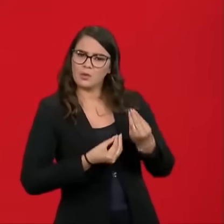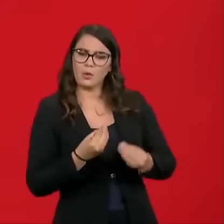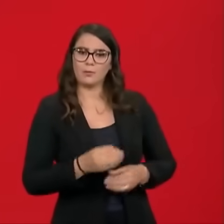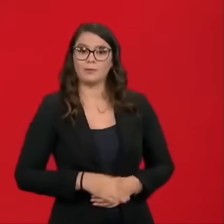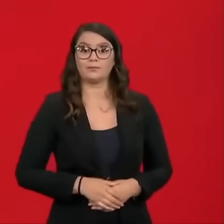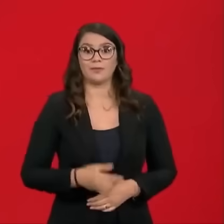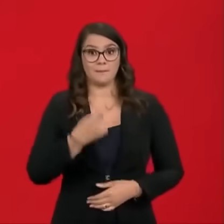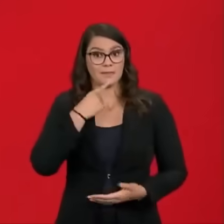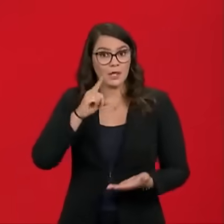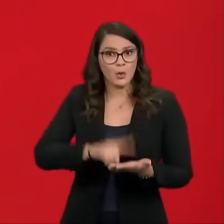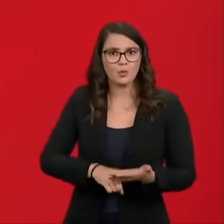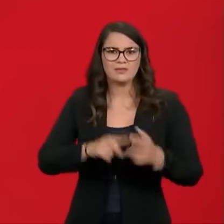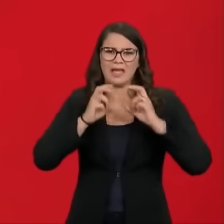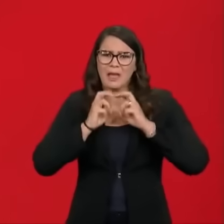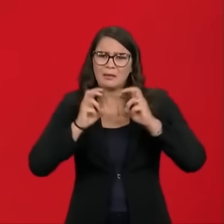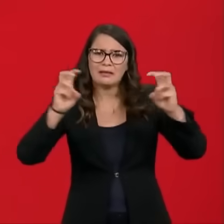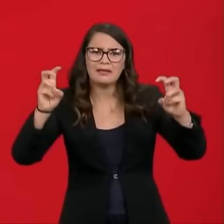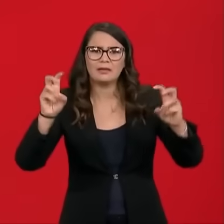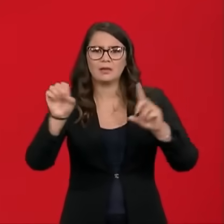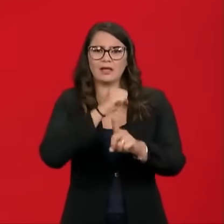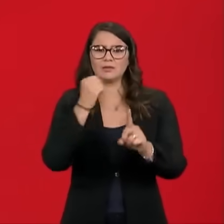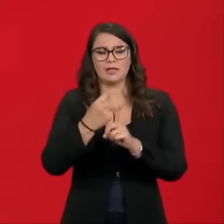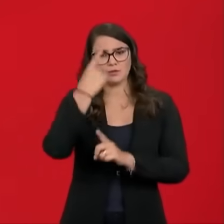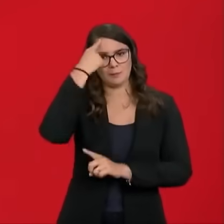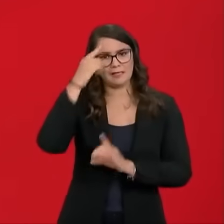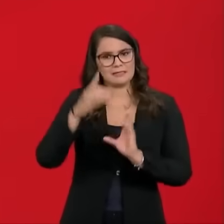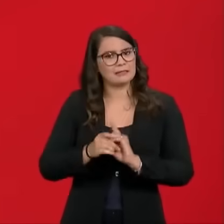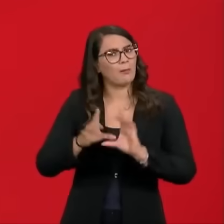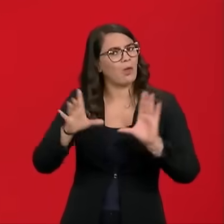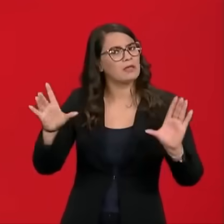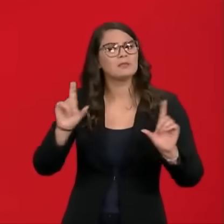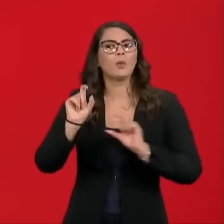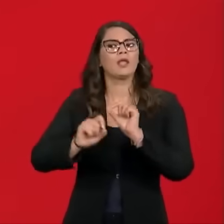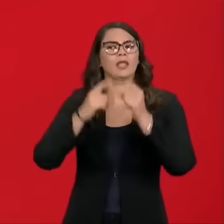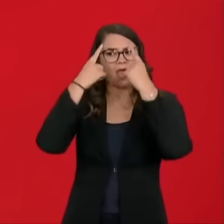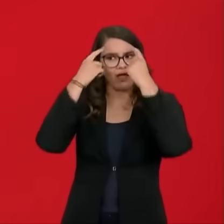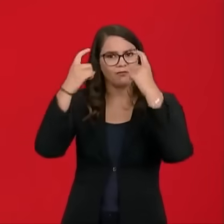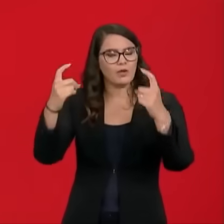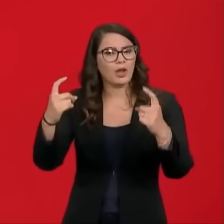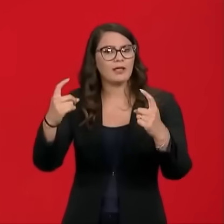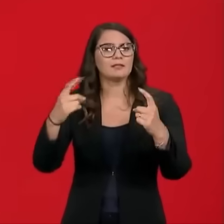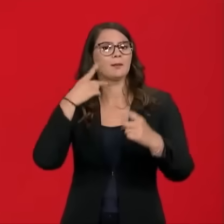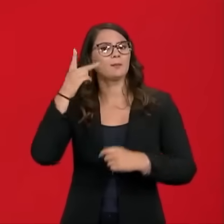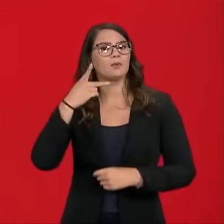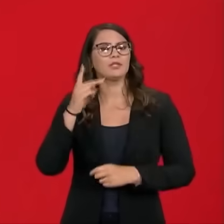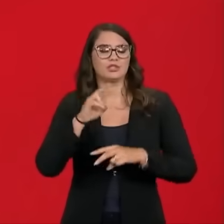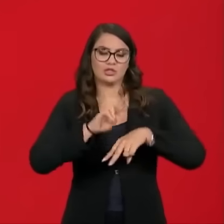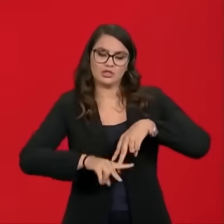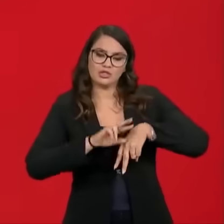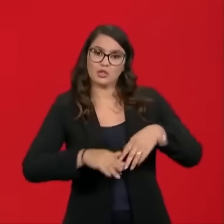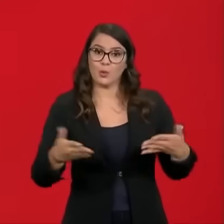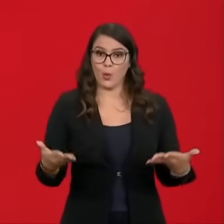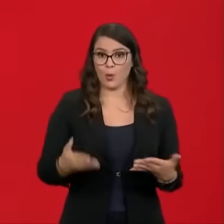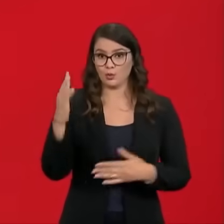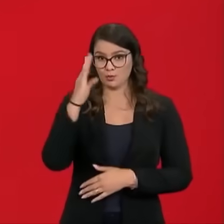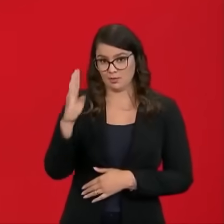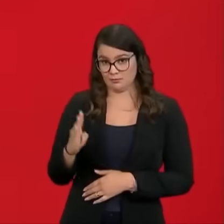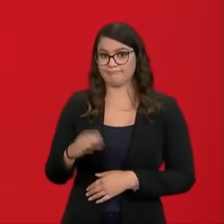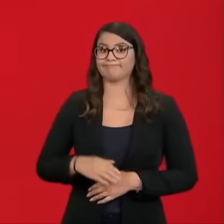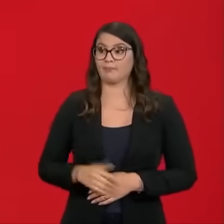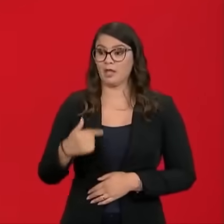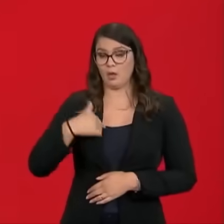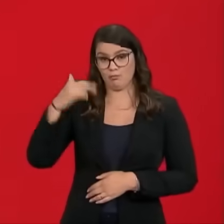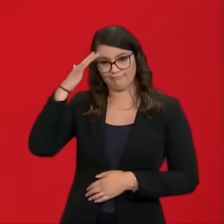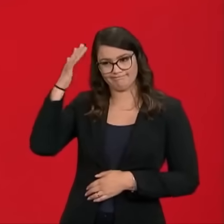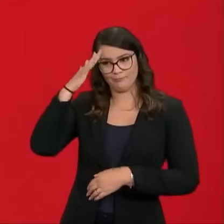denúncia é um grito para que a sociedade pense no processo democrático e no que é a violência política de gênero hoje no Brasil eu tive essa reflexão em uma